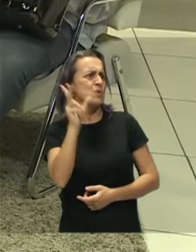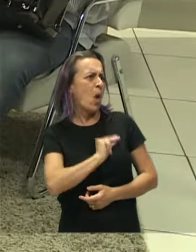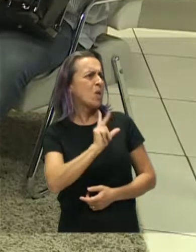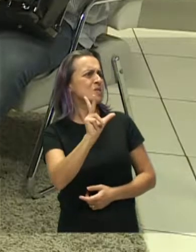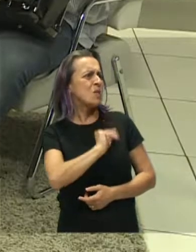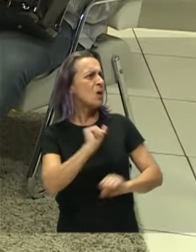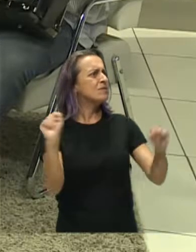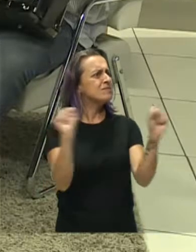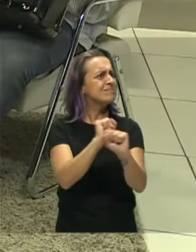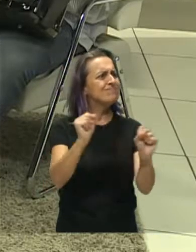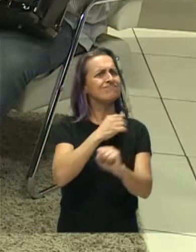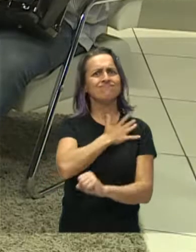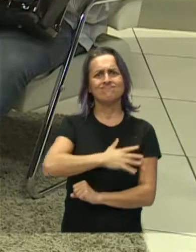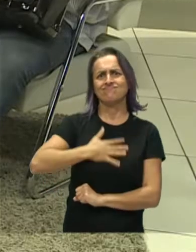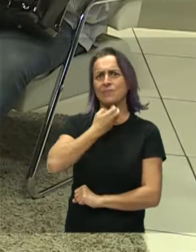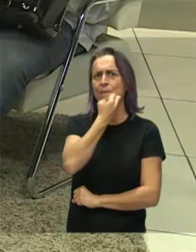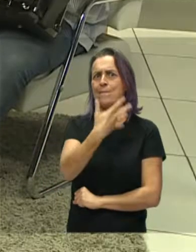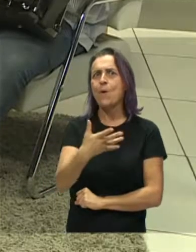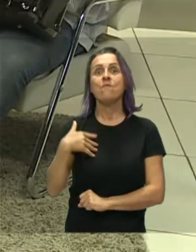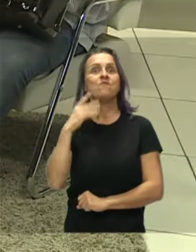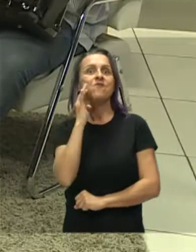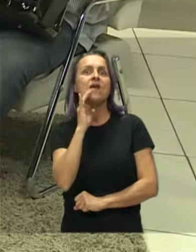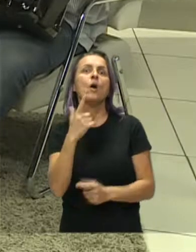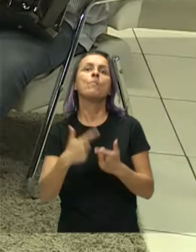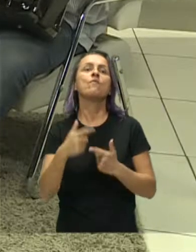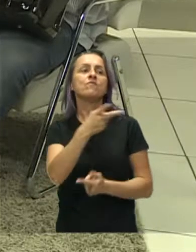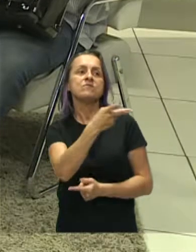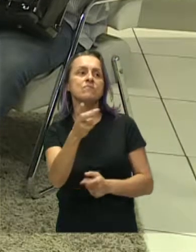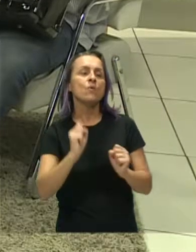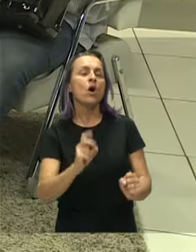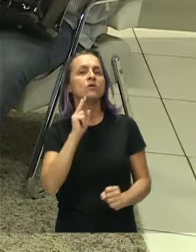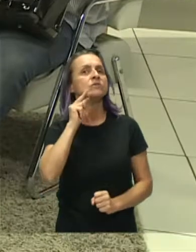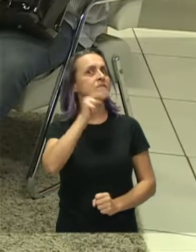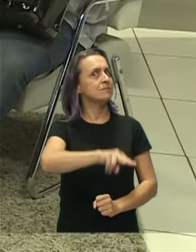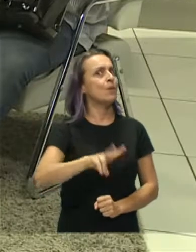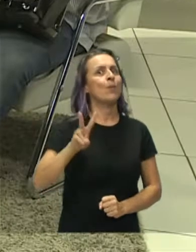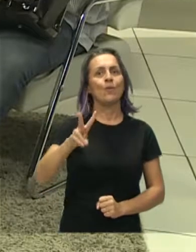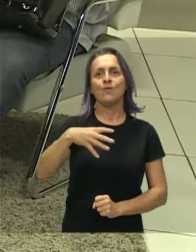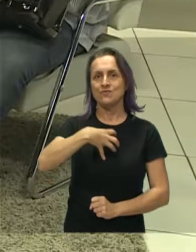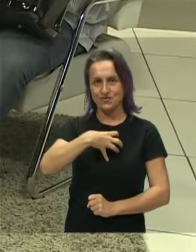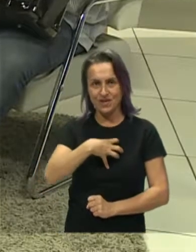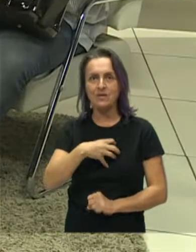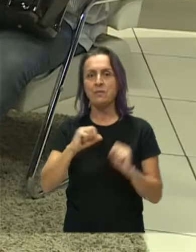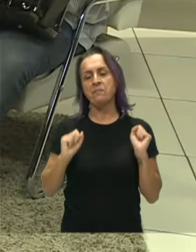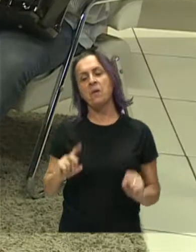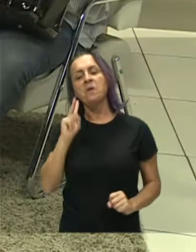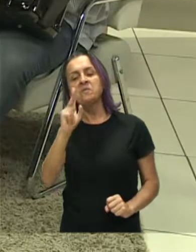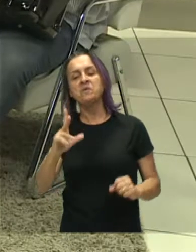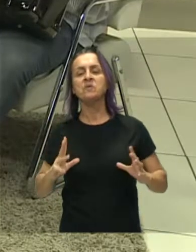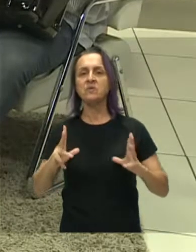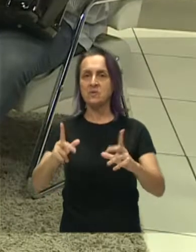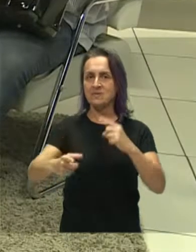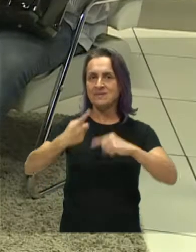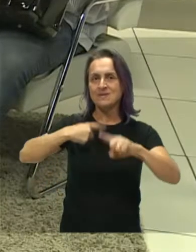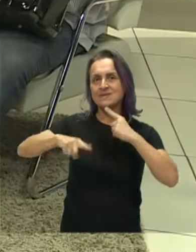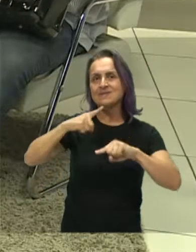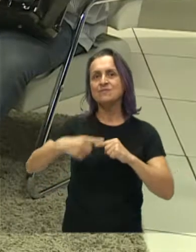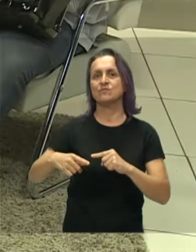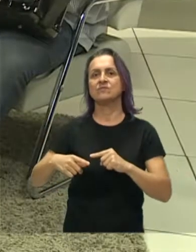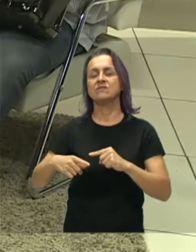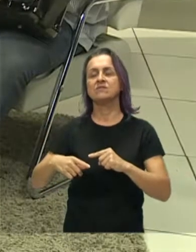bacana porque... você pode assistir ele de 2 modos. Você pode assistir todas as músicas, uma atrás da